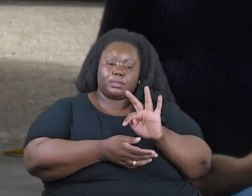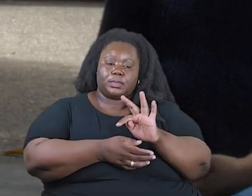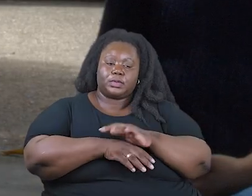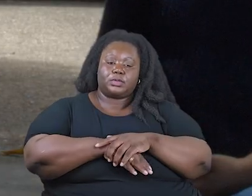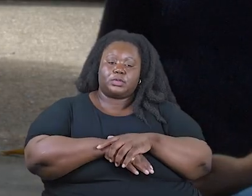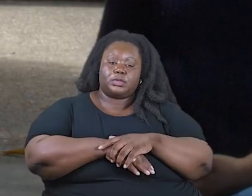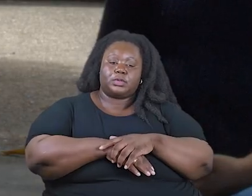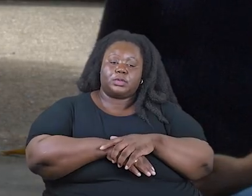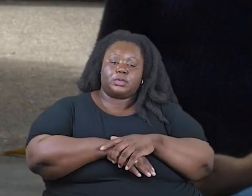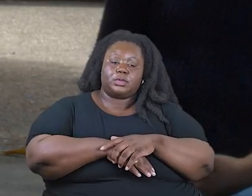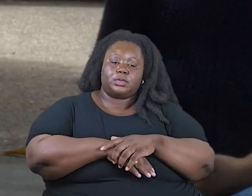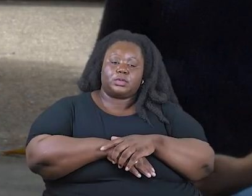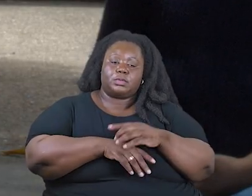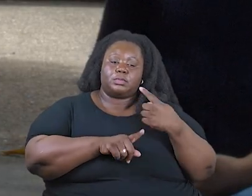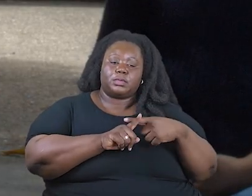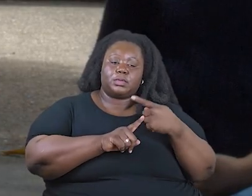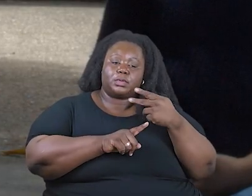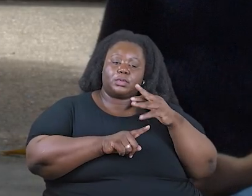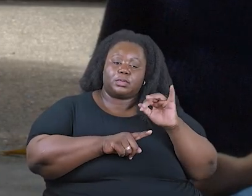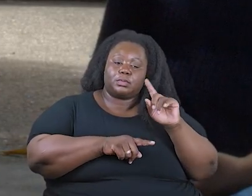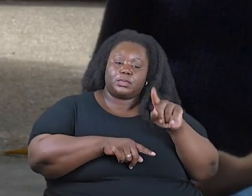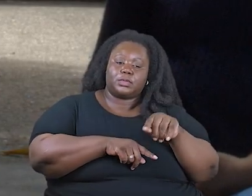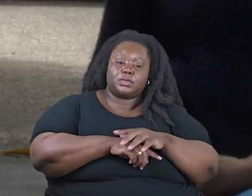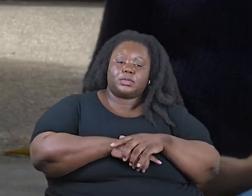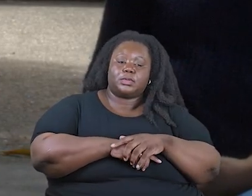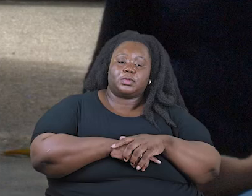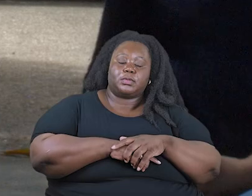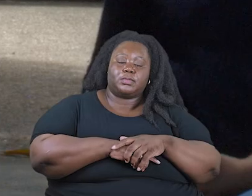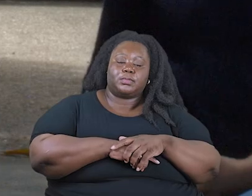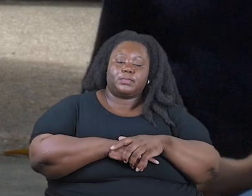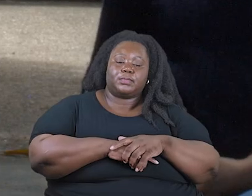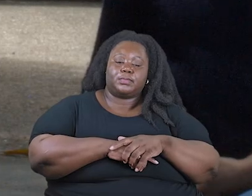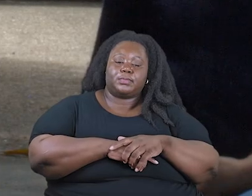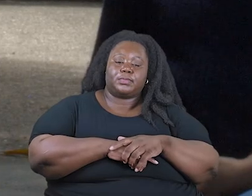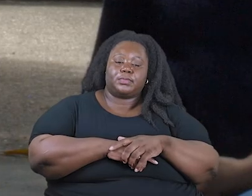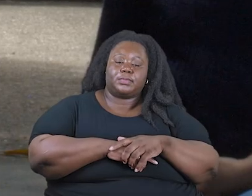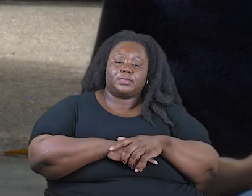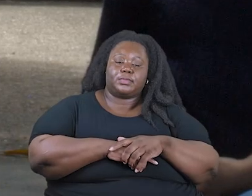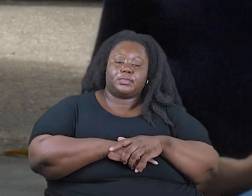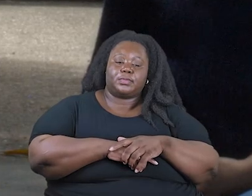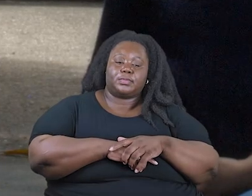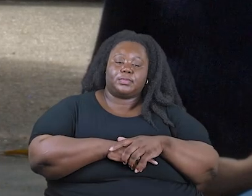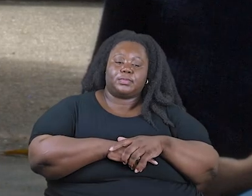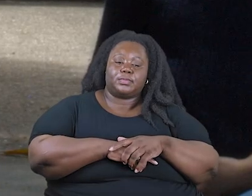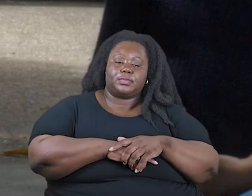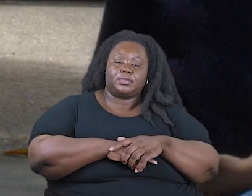que é o print. Que para mim o print ele